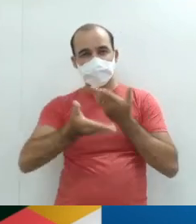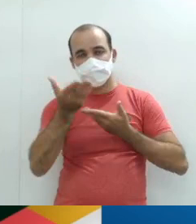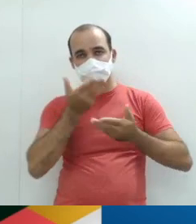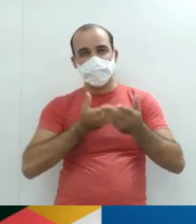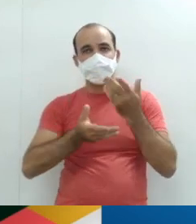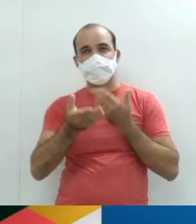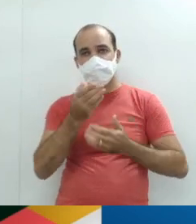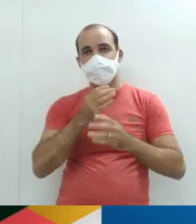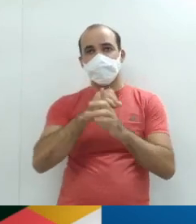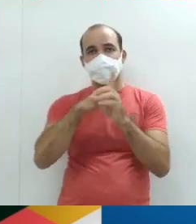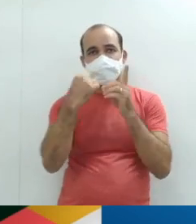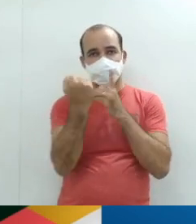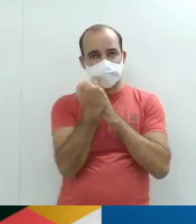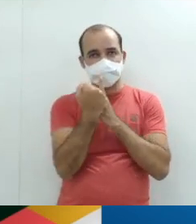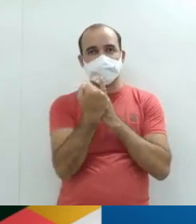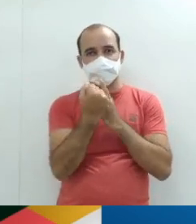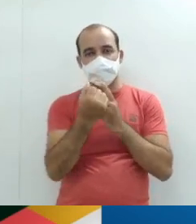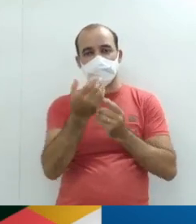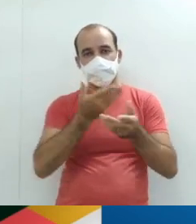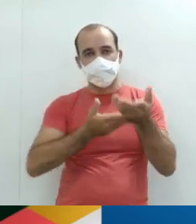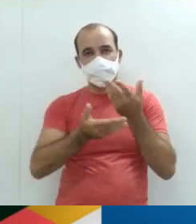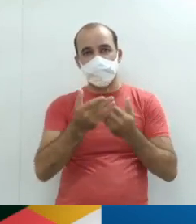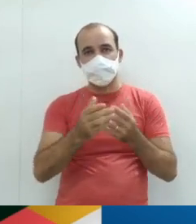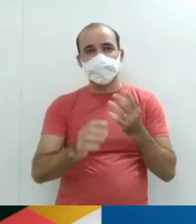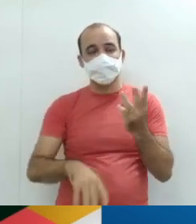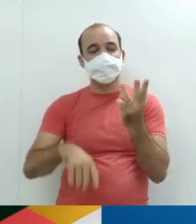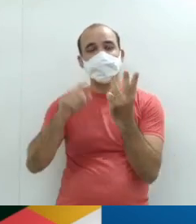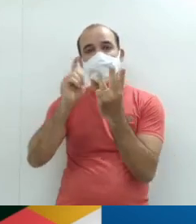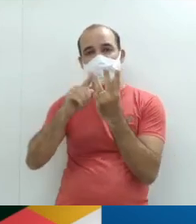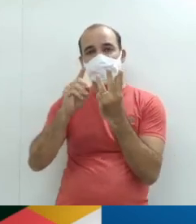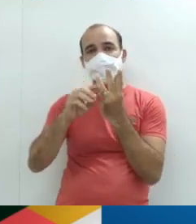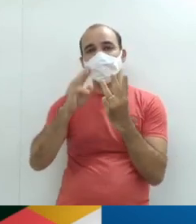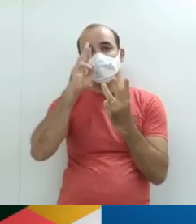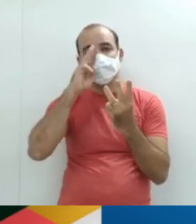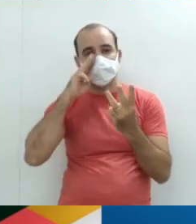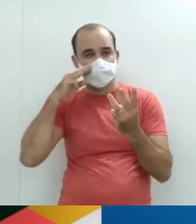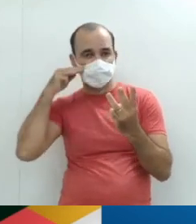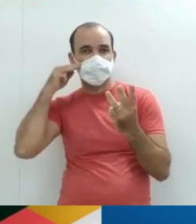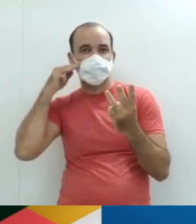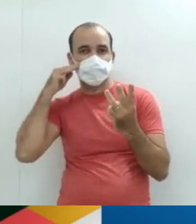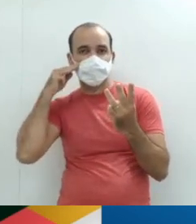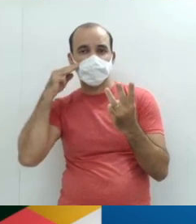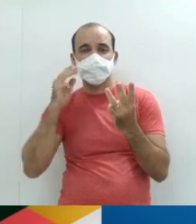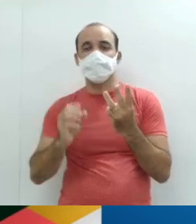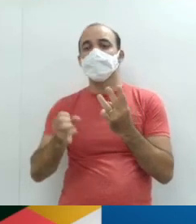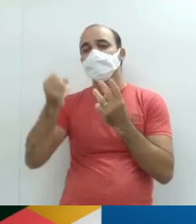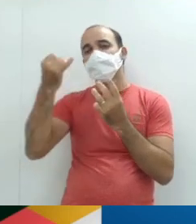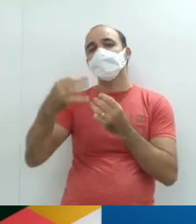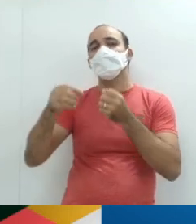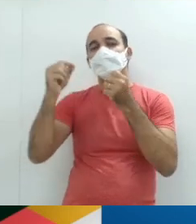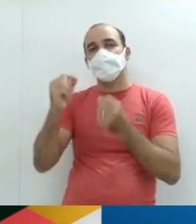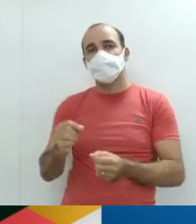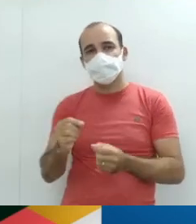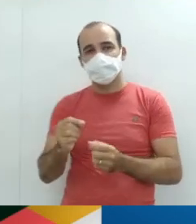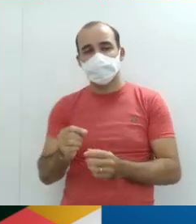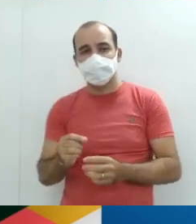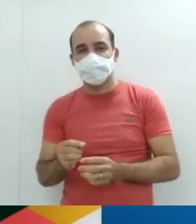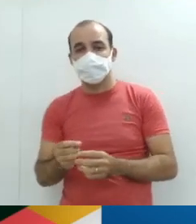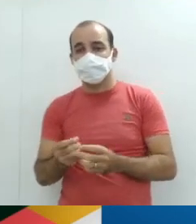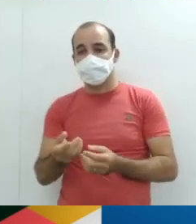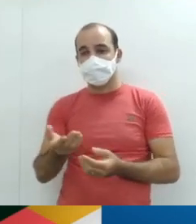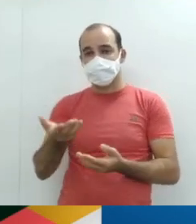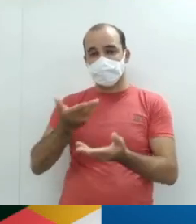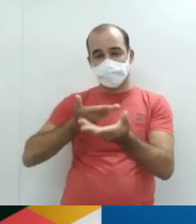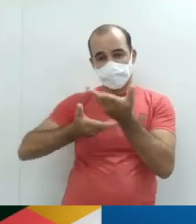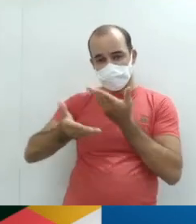vai depender do outro. E o nosso amigo Karl Marx, ele diz que o foco recai sobre os indivíduos inseridos nas